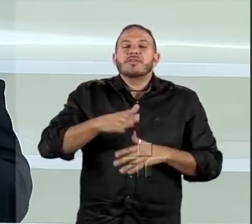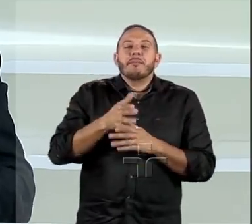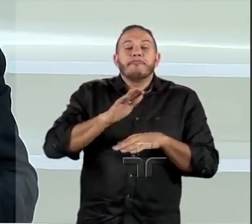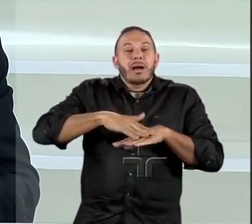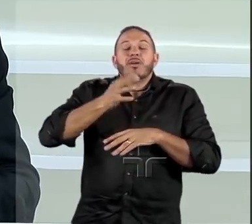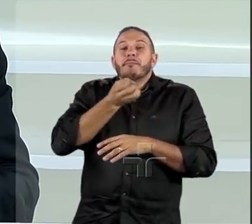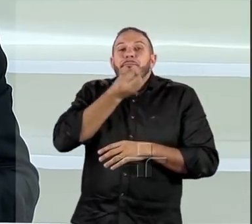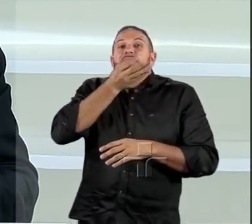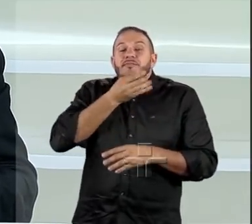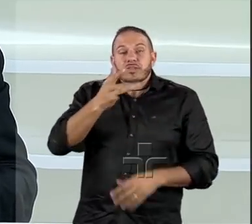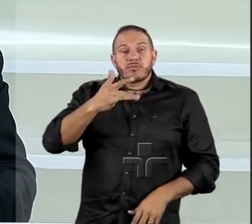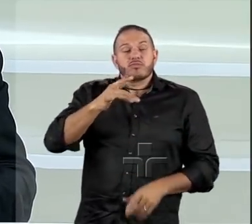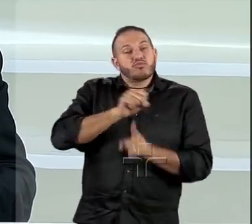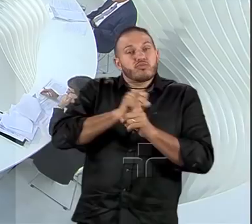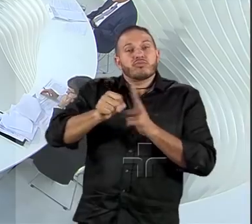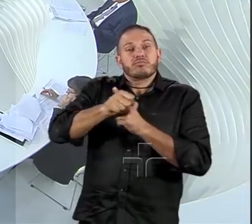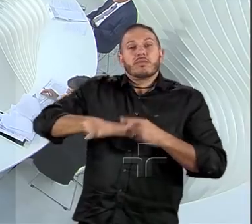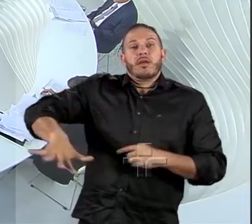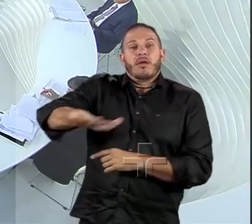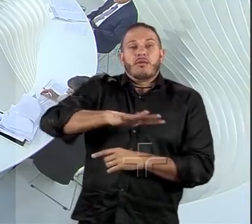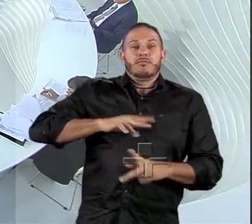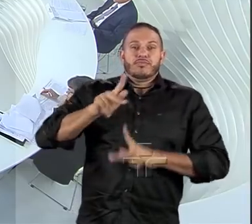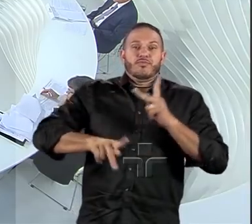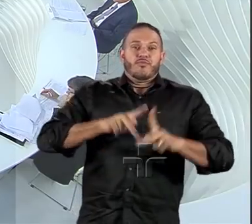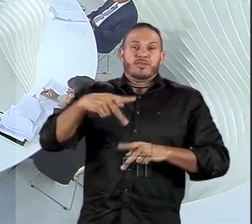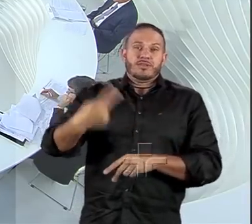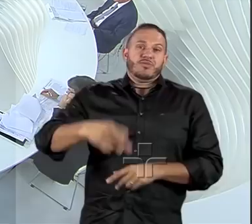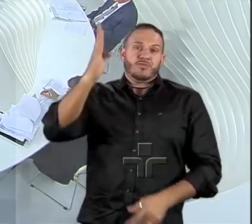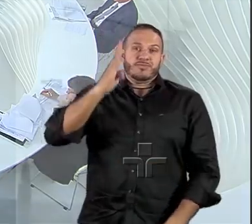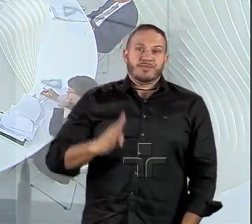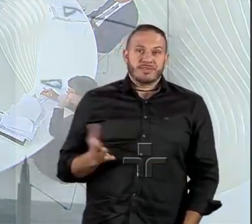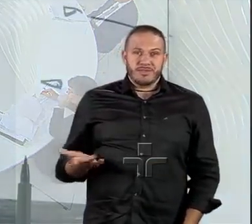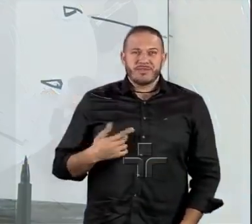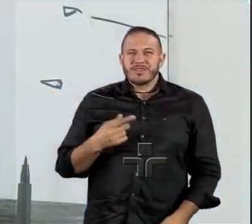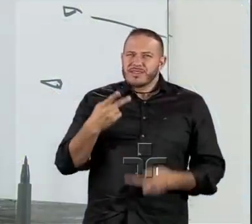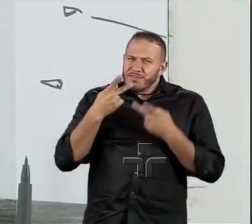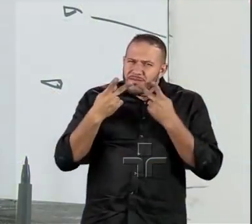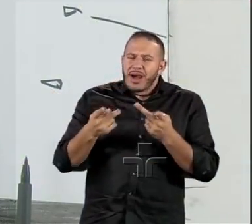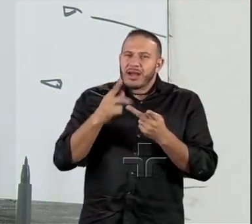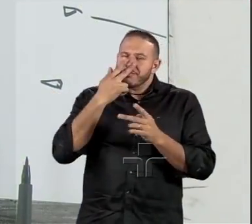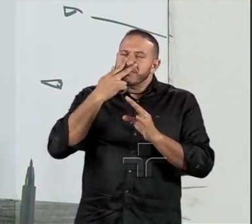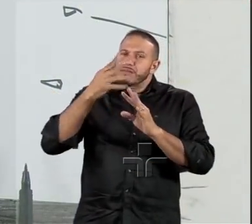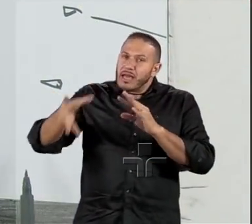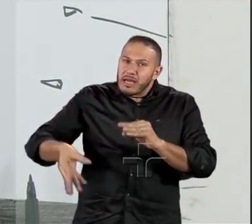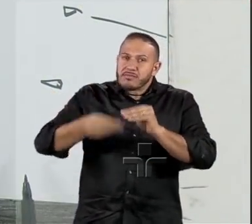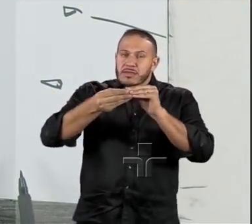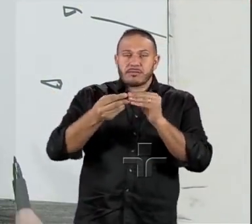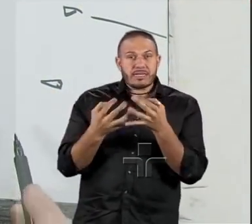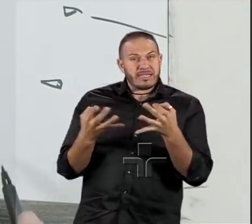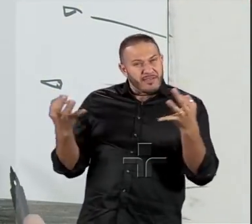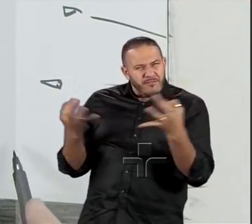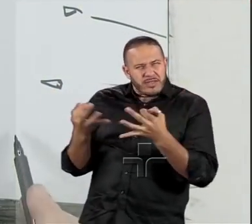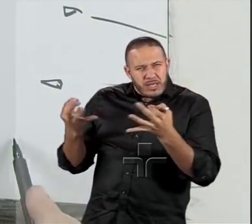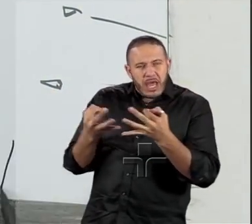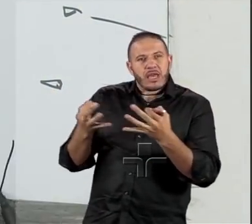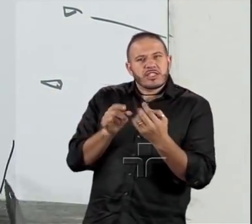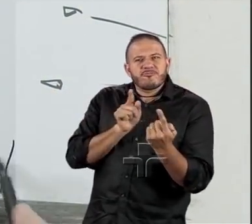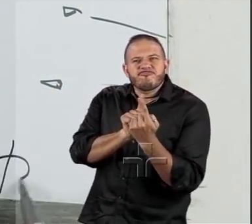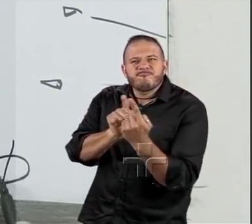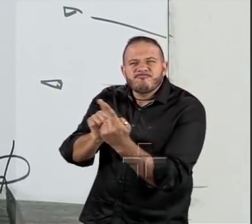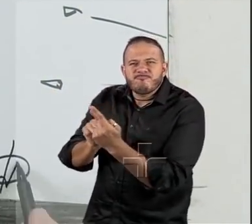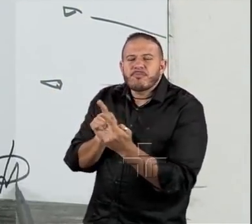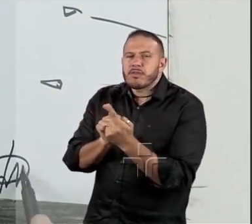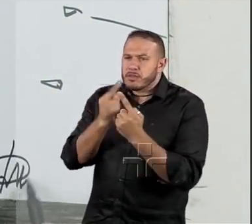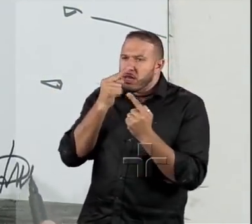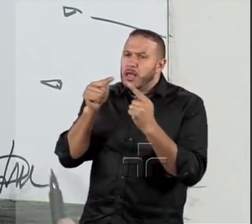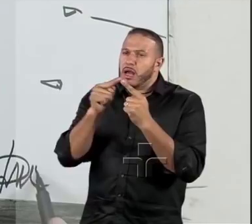benefício social da população brasileira. E quando a gente fala isso, aí tem que agregar que a eficiência do sistema está ligada a